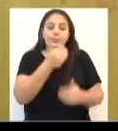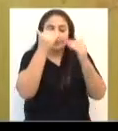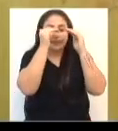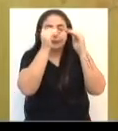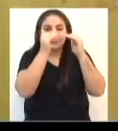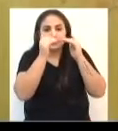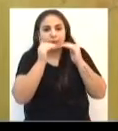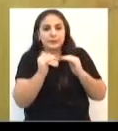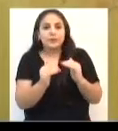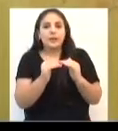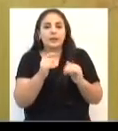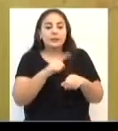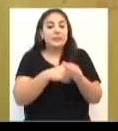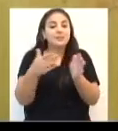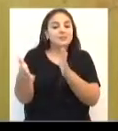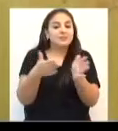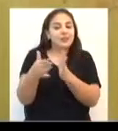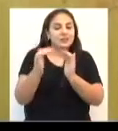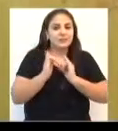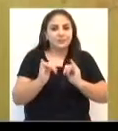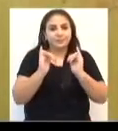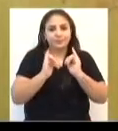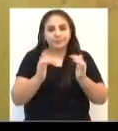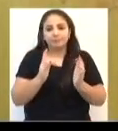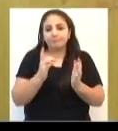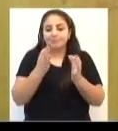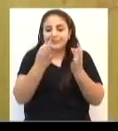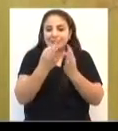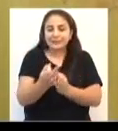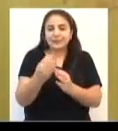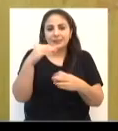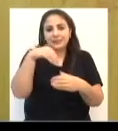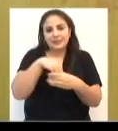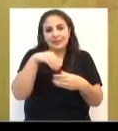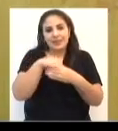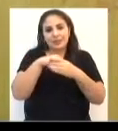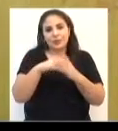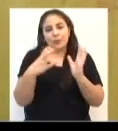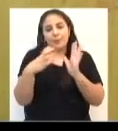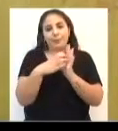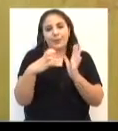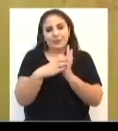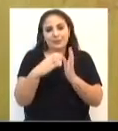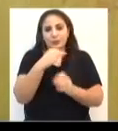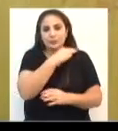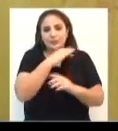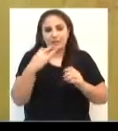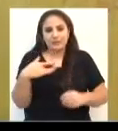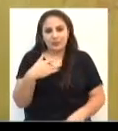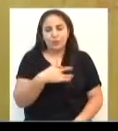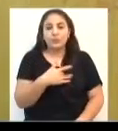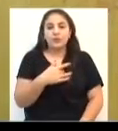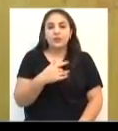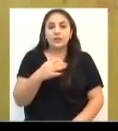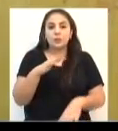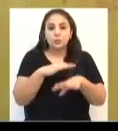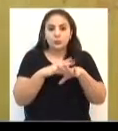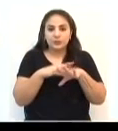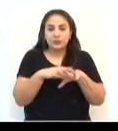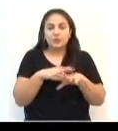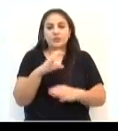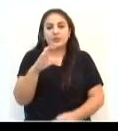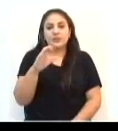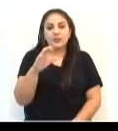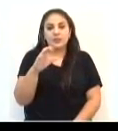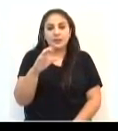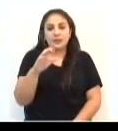se manter pelo menos na fase da campanha rigorosamente dentro dos padrões estabelecidos pelo Ministério da Saúde. Doentes crônicos precisam